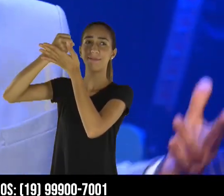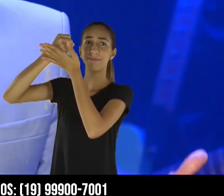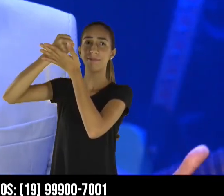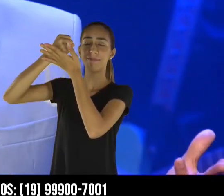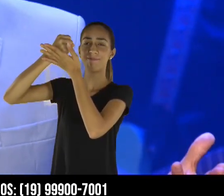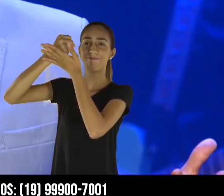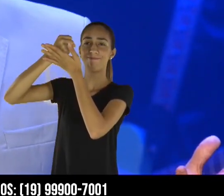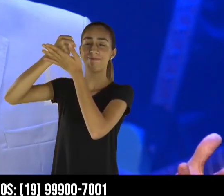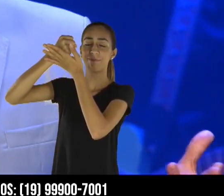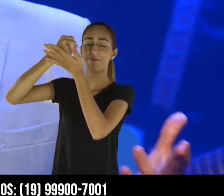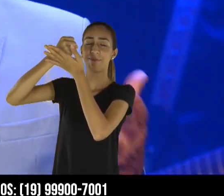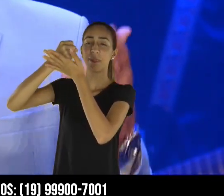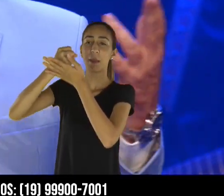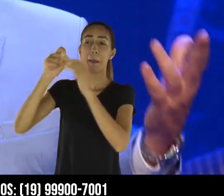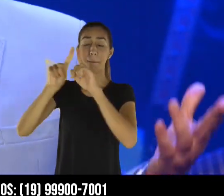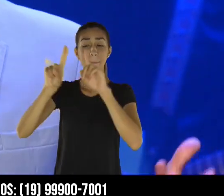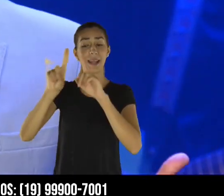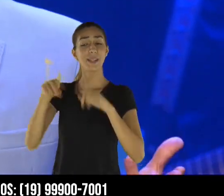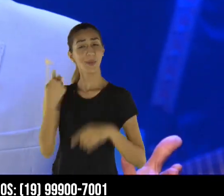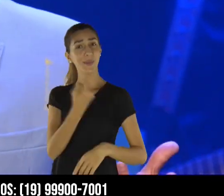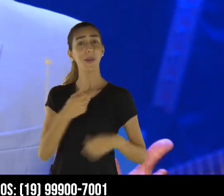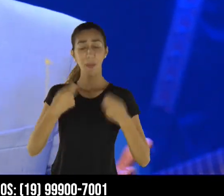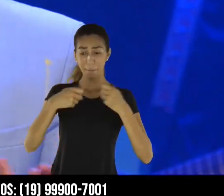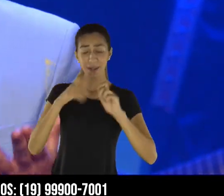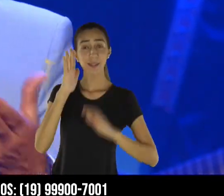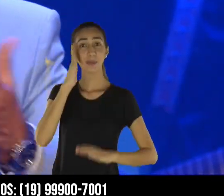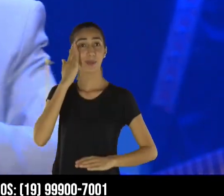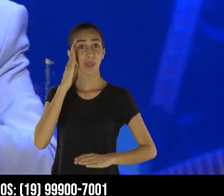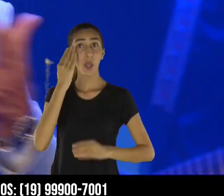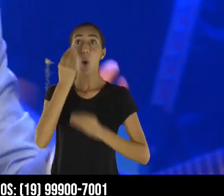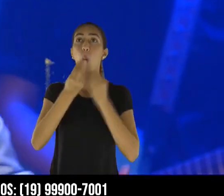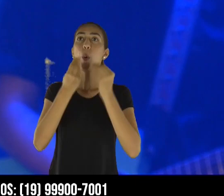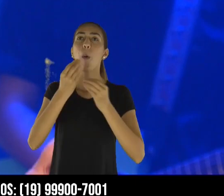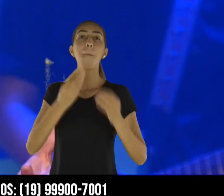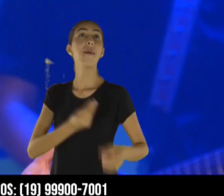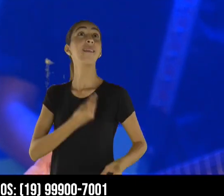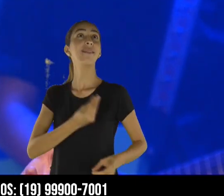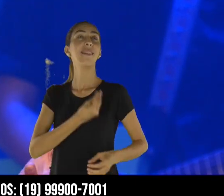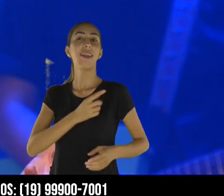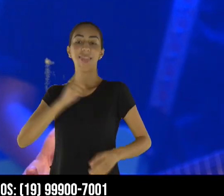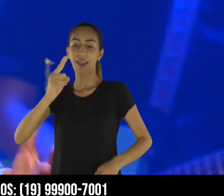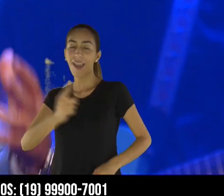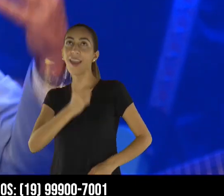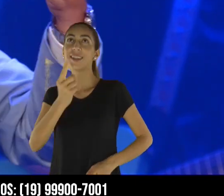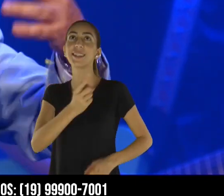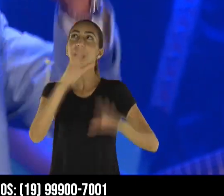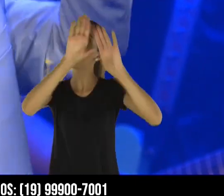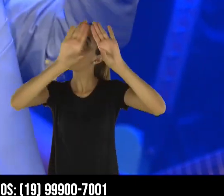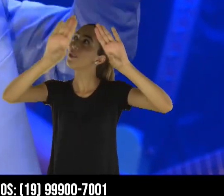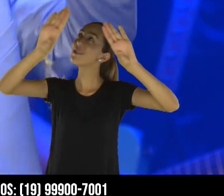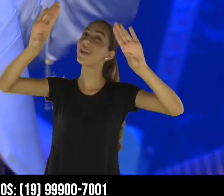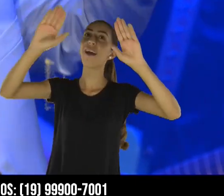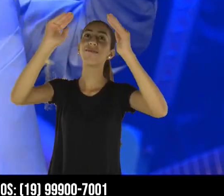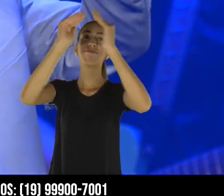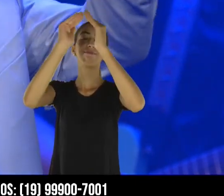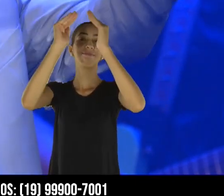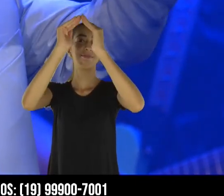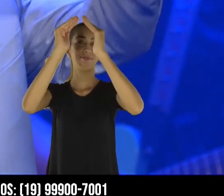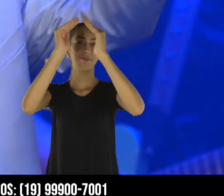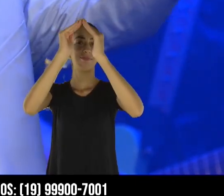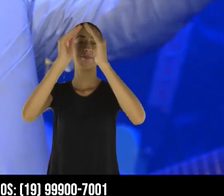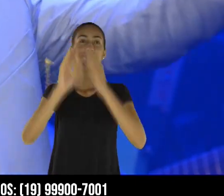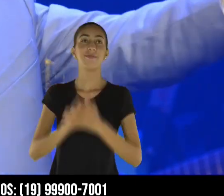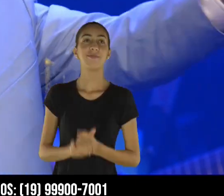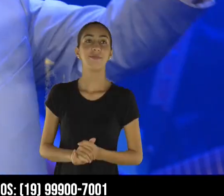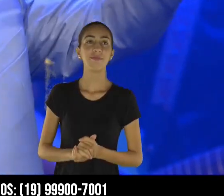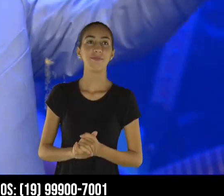viver na eternidade. Porque senão você vai viver frustrado. Você vai esperar algo que você não entende. é muito, muito, muito, muito, muito